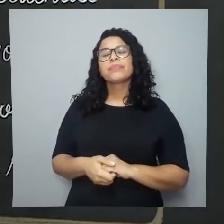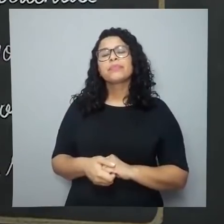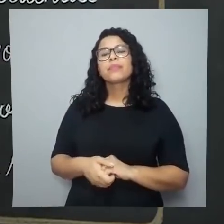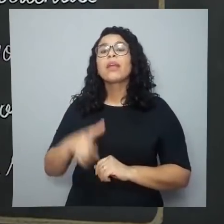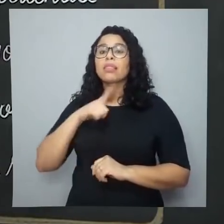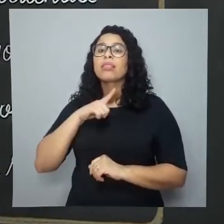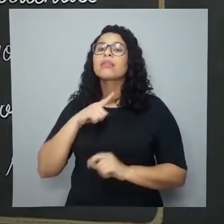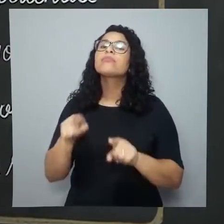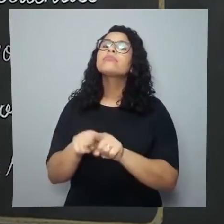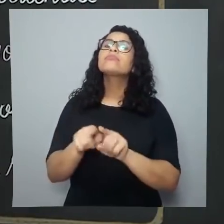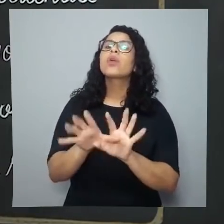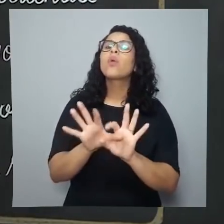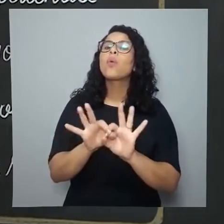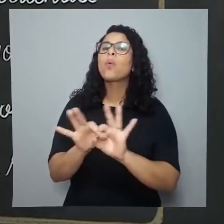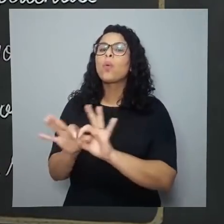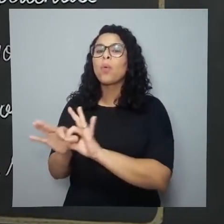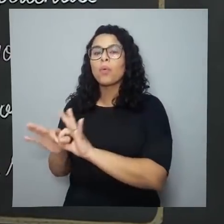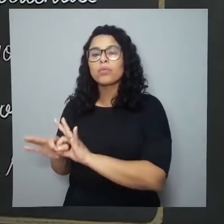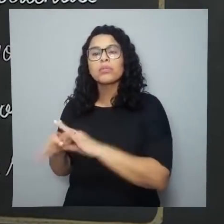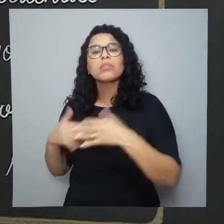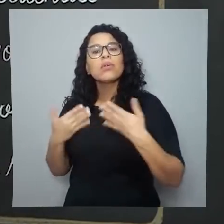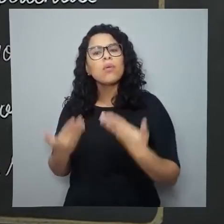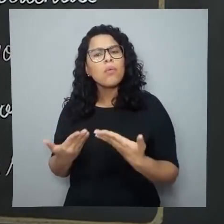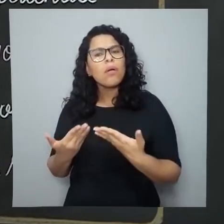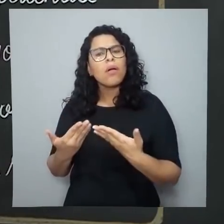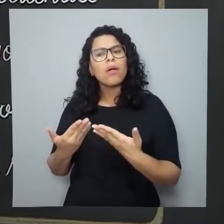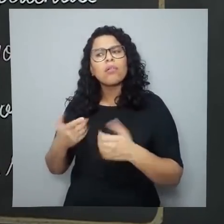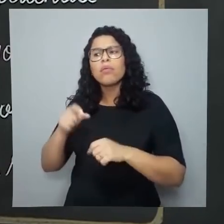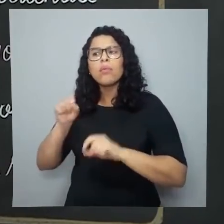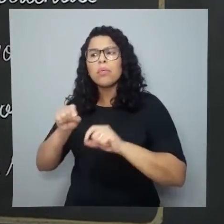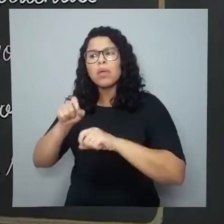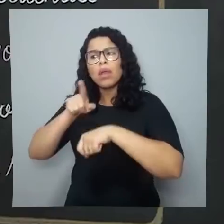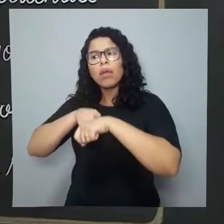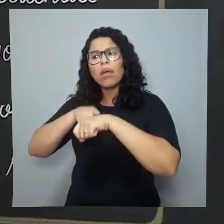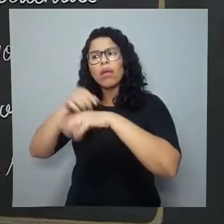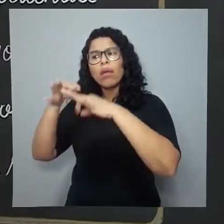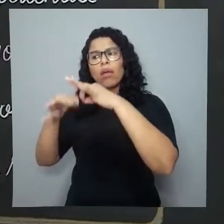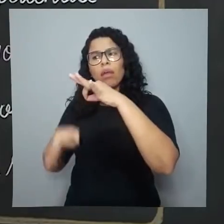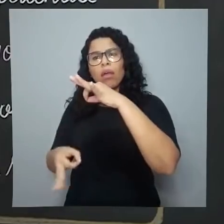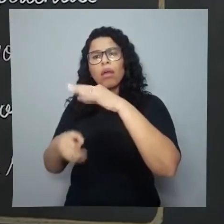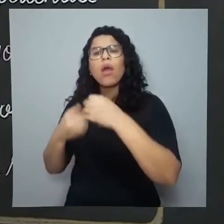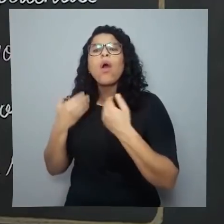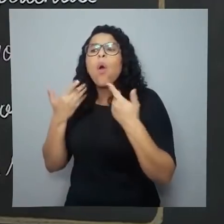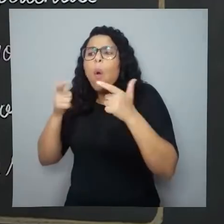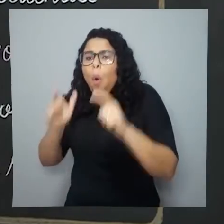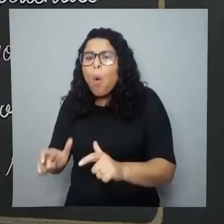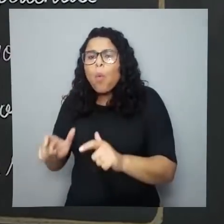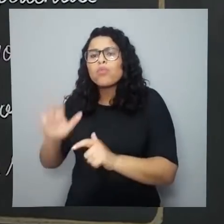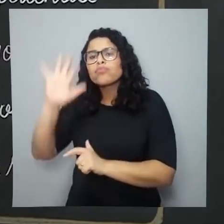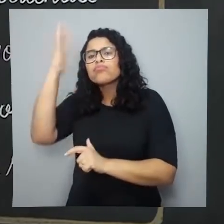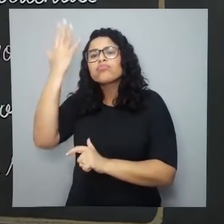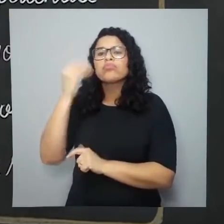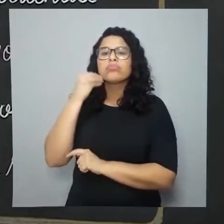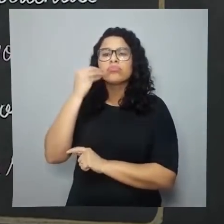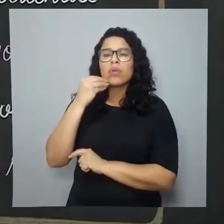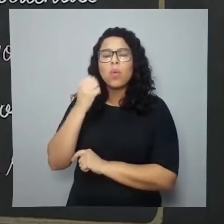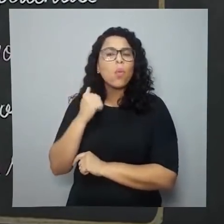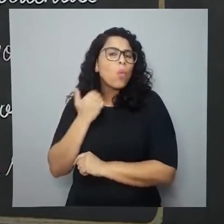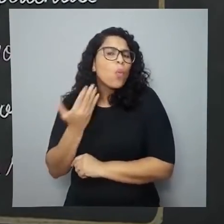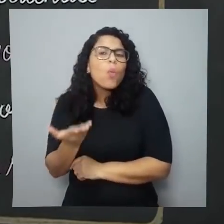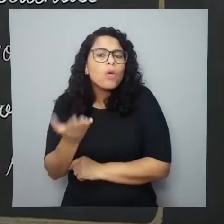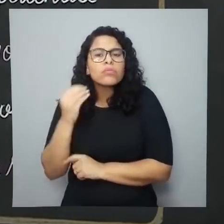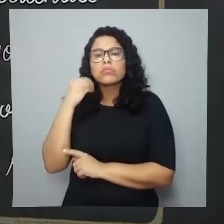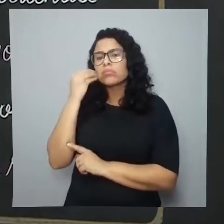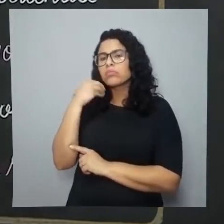um contexto. Qual a situação? O que é que você quer descrever? Onde essa experiência aconteceu? Quando essa